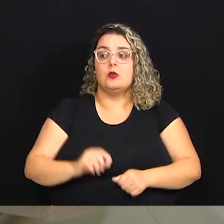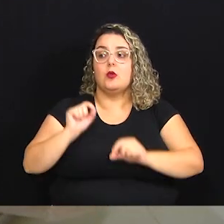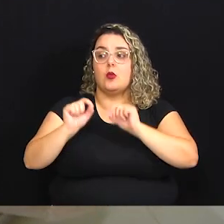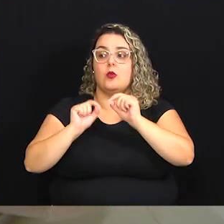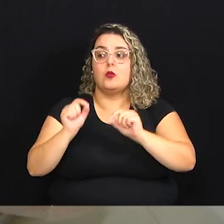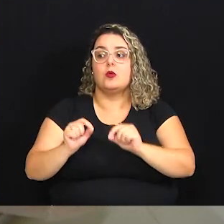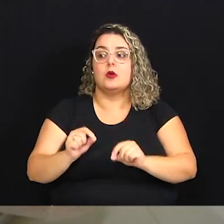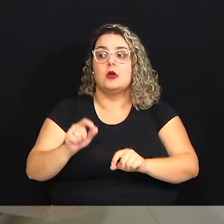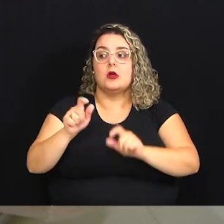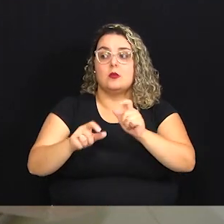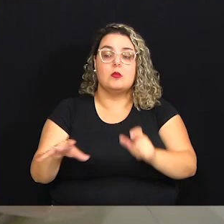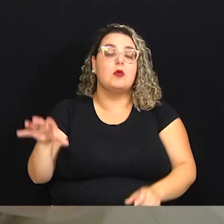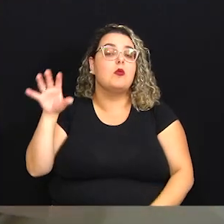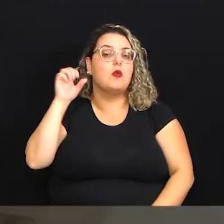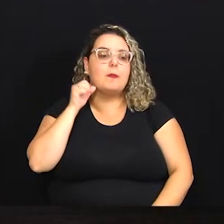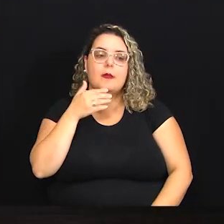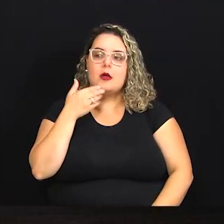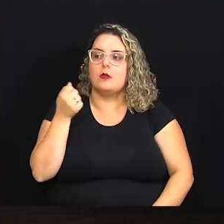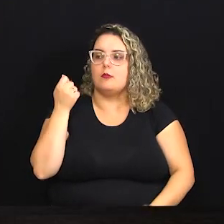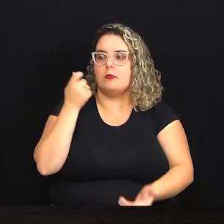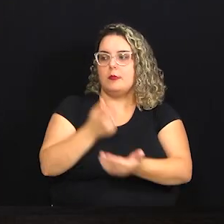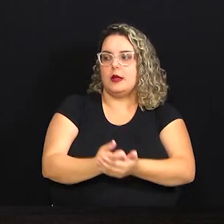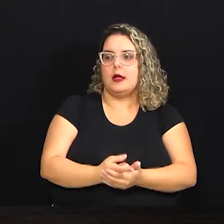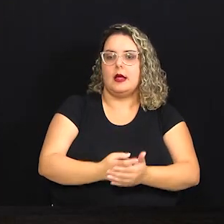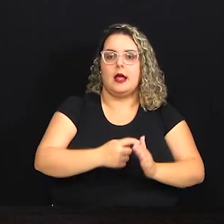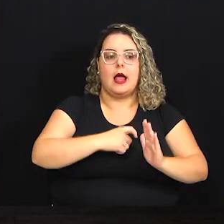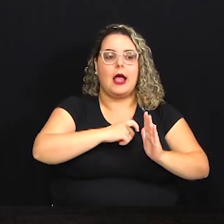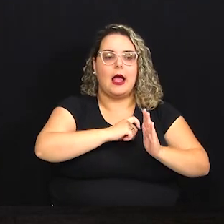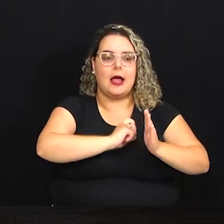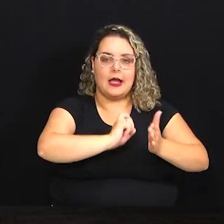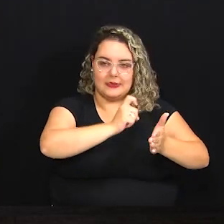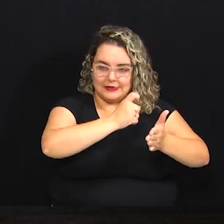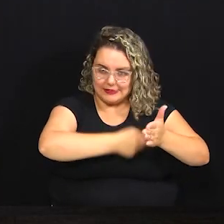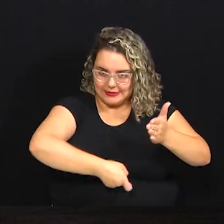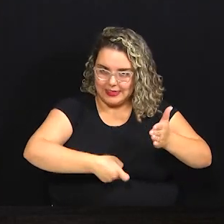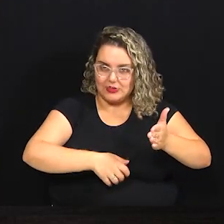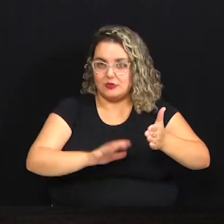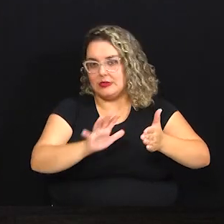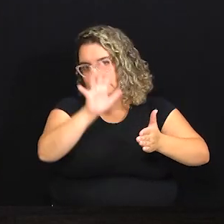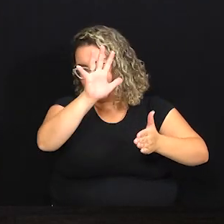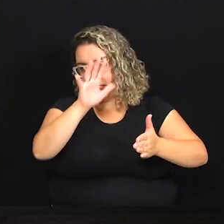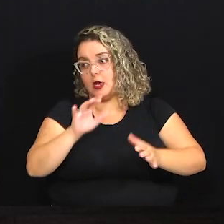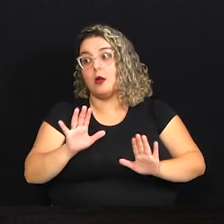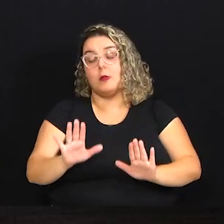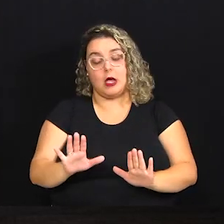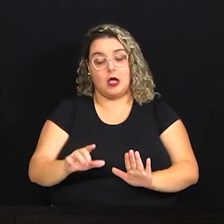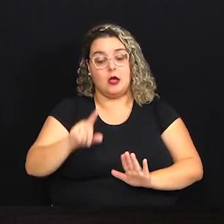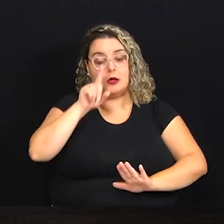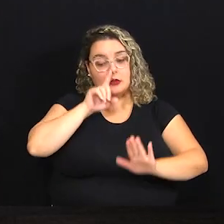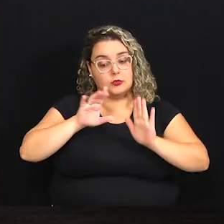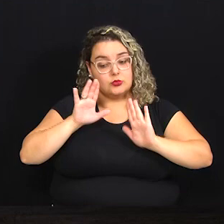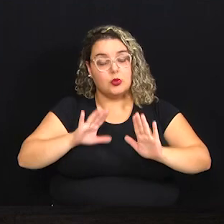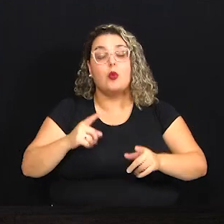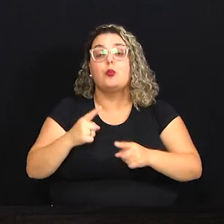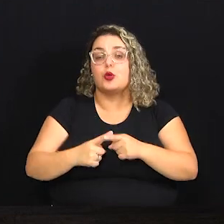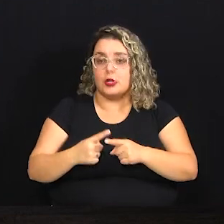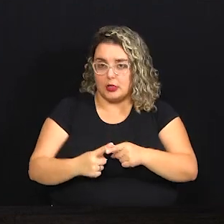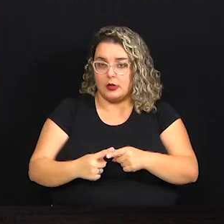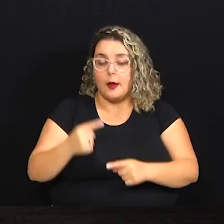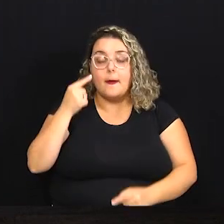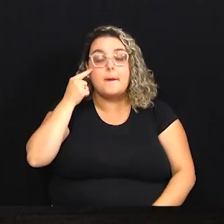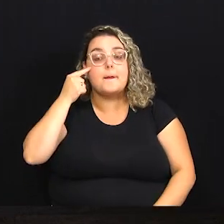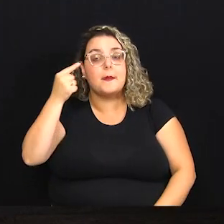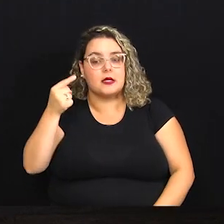que as pessoas ouvem? Que a melhor coisa é pagar as taxas mais altas. Mas a gente tem que tomar um pouquinho de cuidado, tá? Por